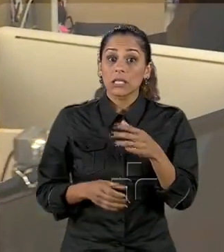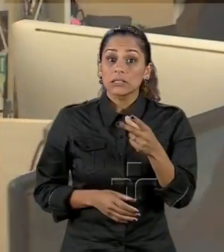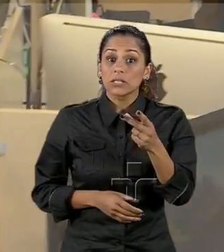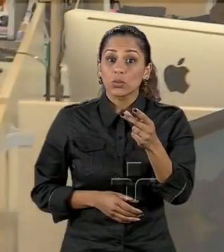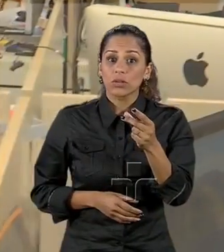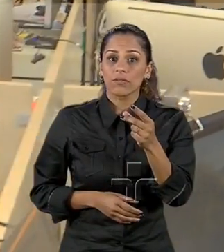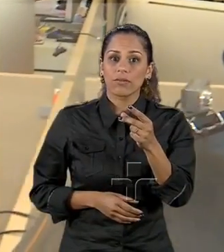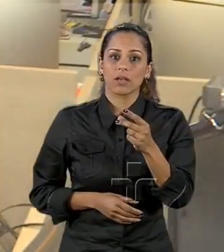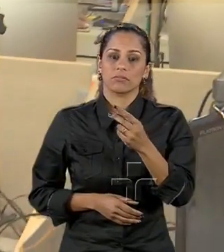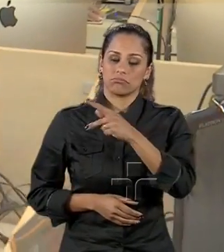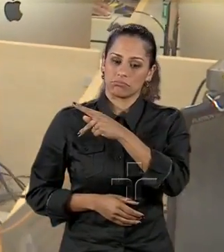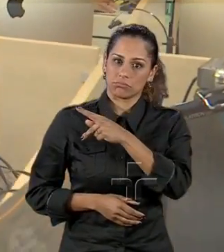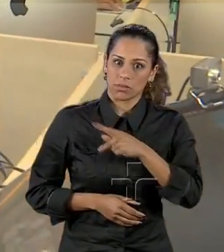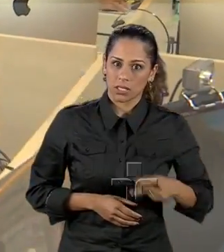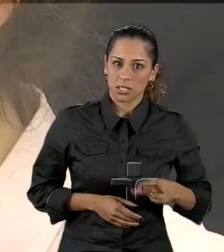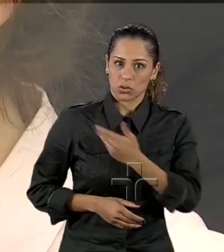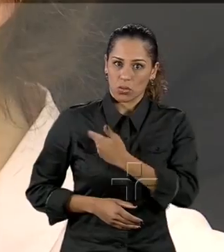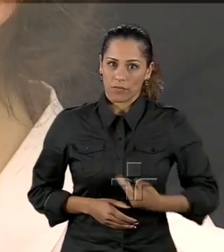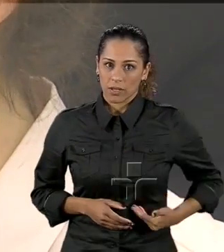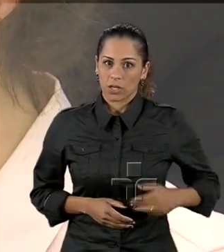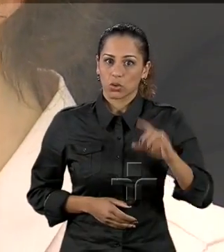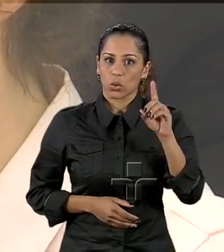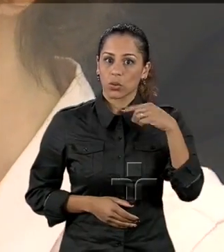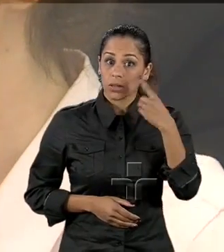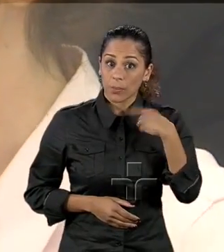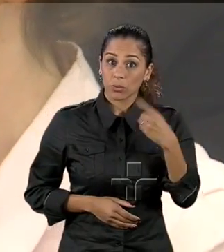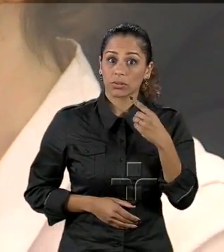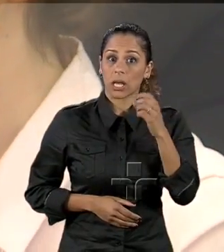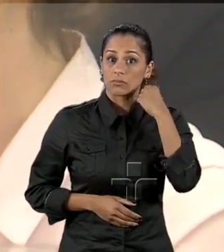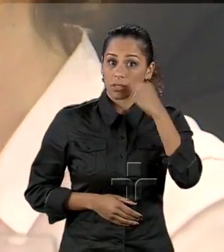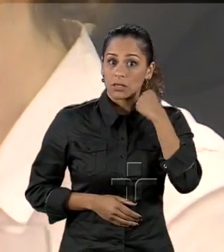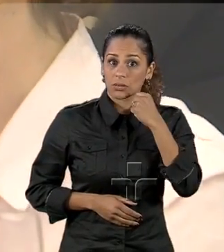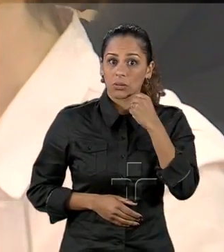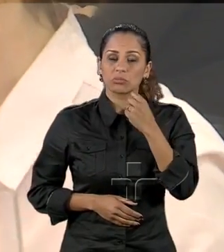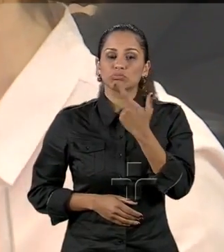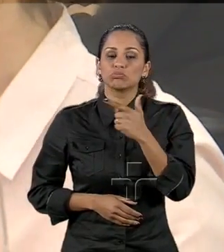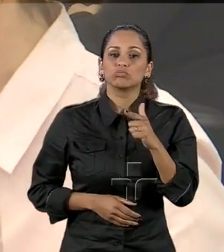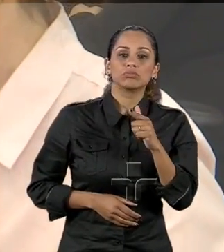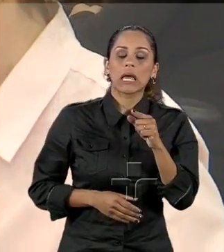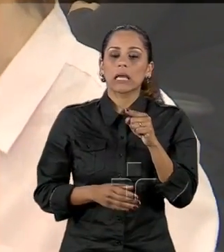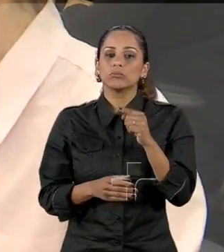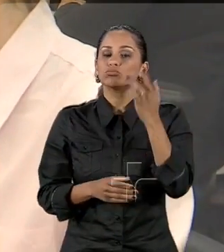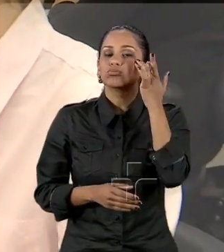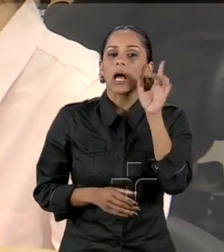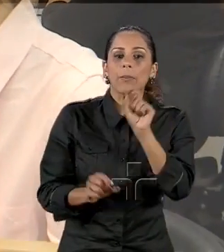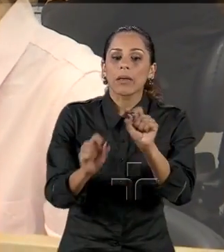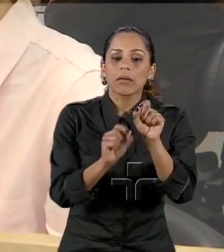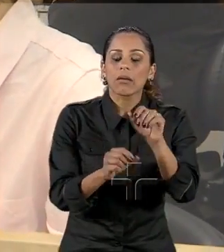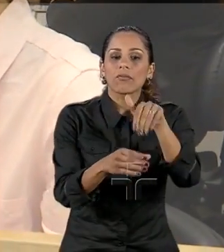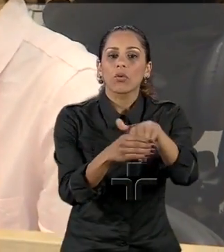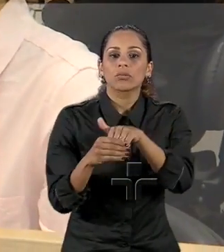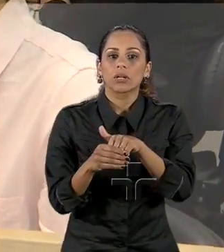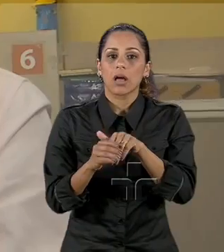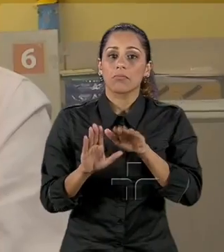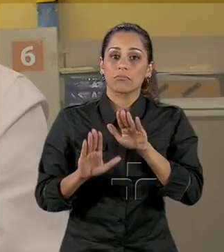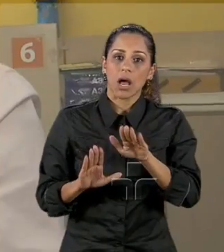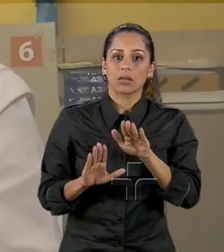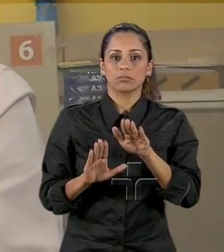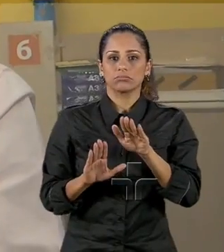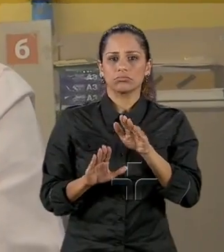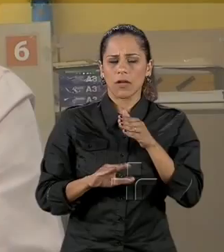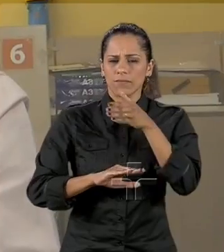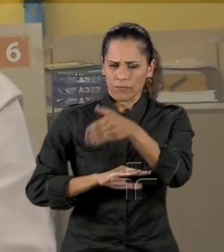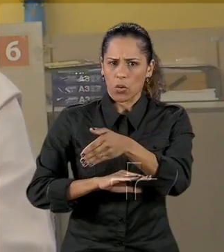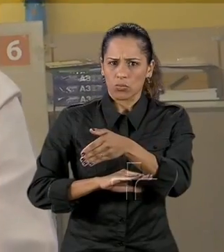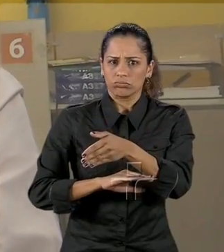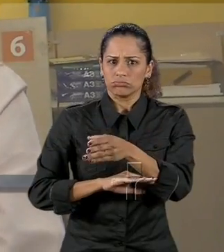governador, deputados e senadores. Apesar de não ter candidatos definidos, ela descarta faltar no dia da votação. Eu faço